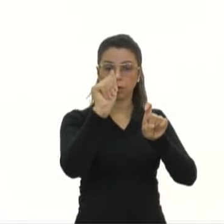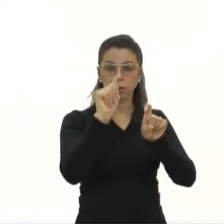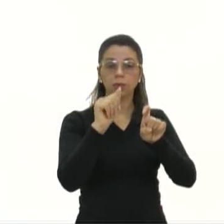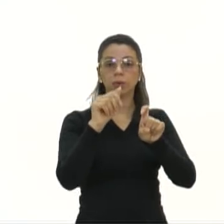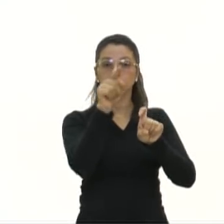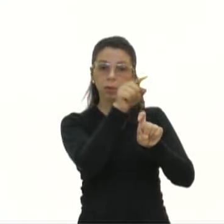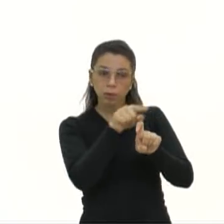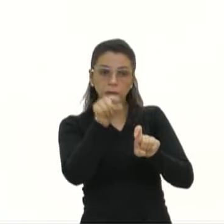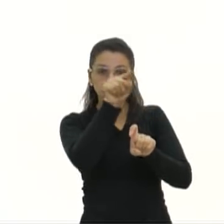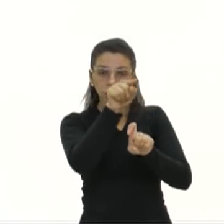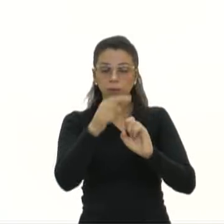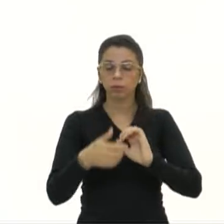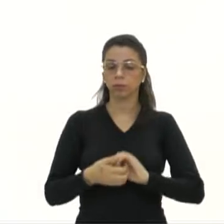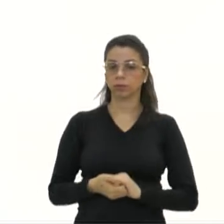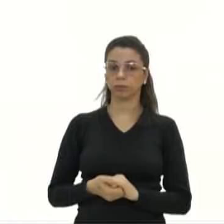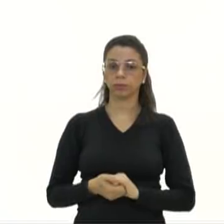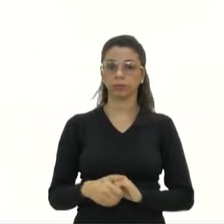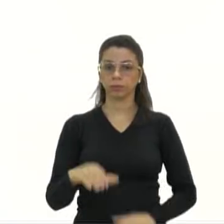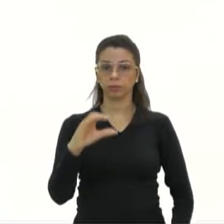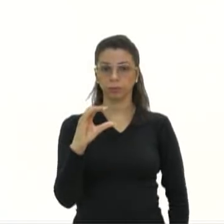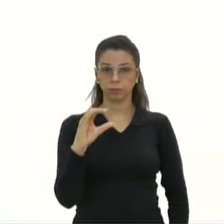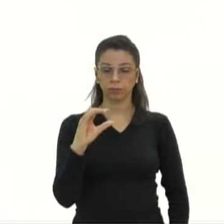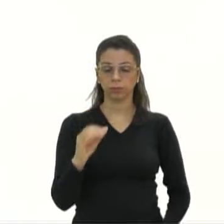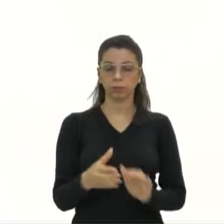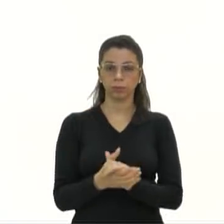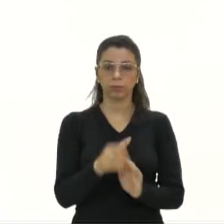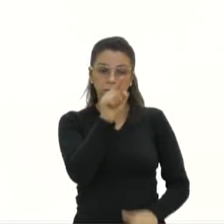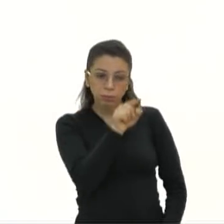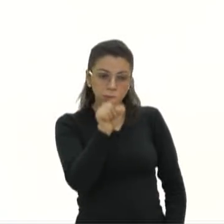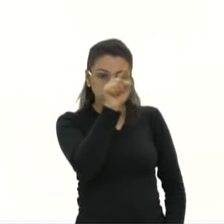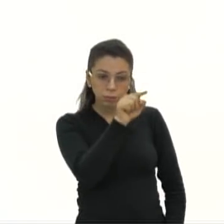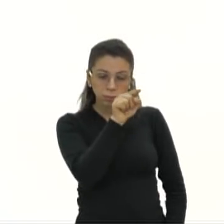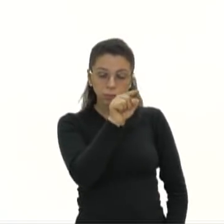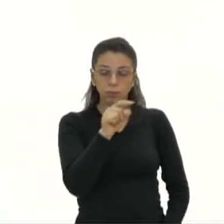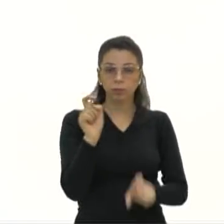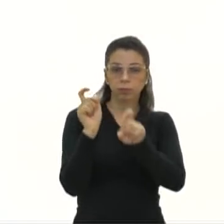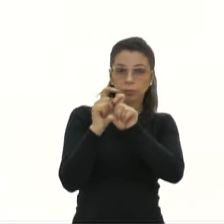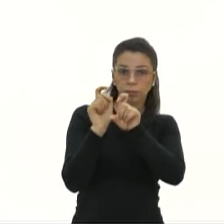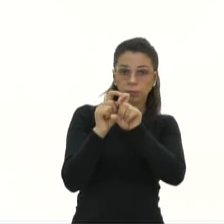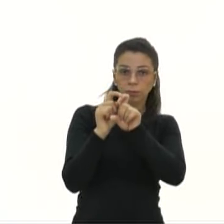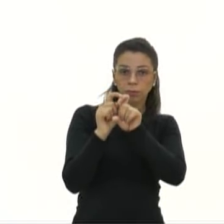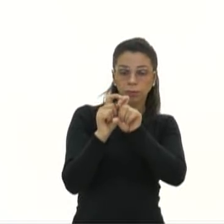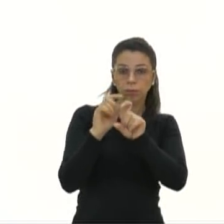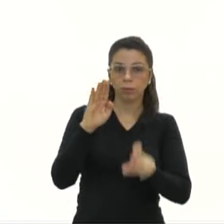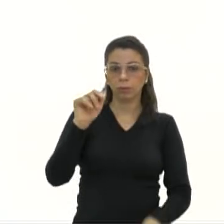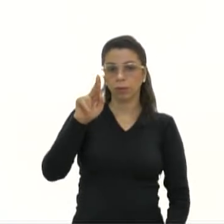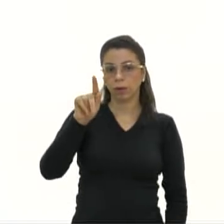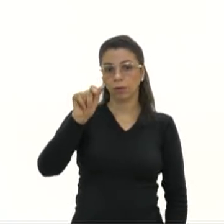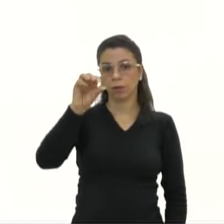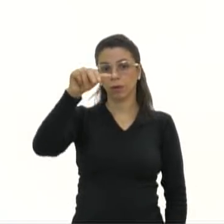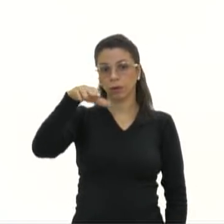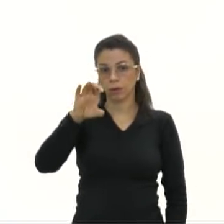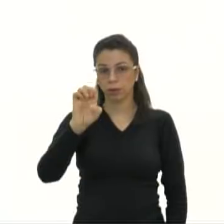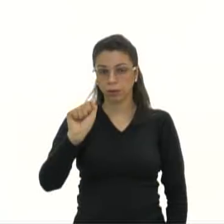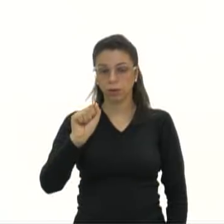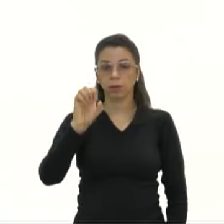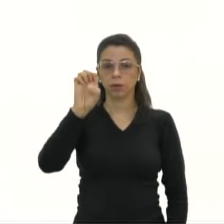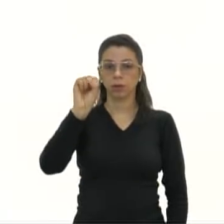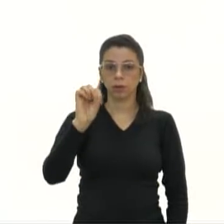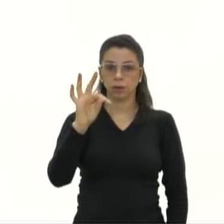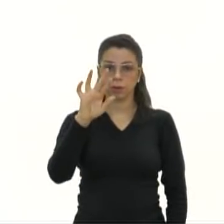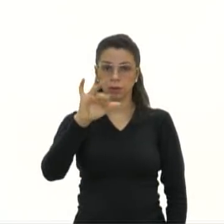cóclea. Letra C, cóclea, martelo, bigorna,